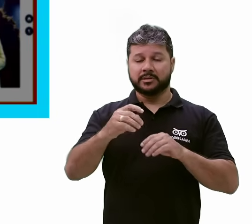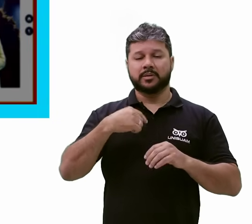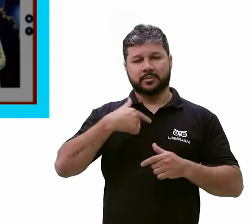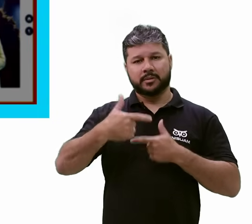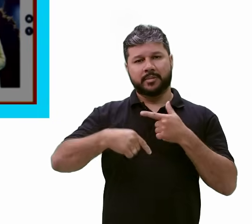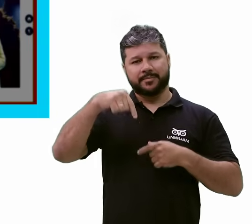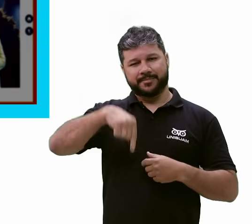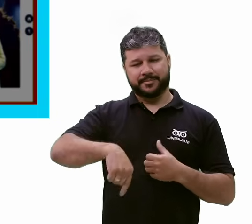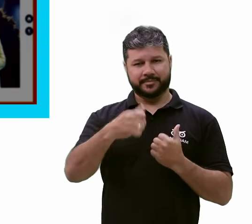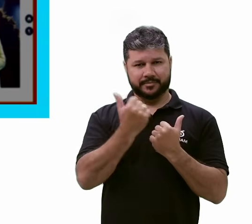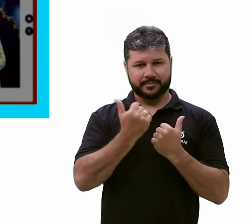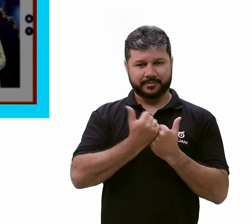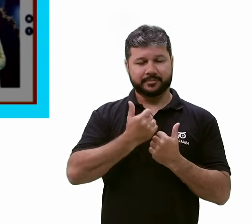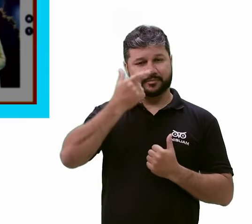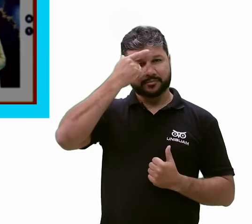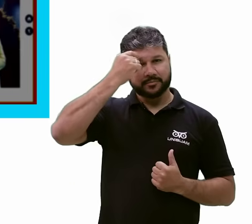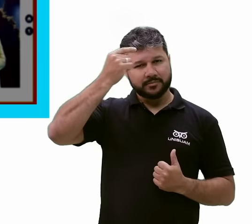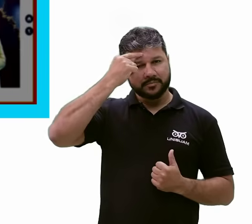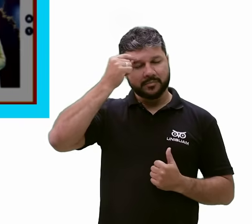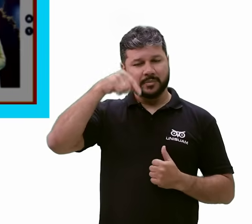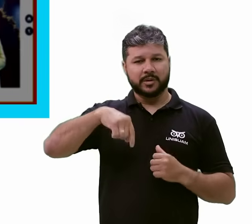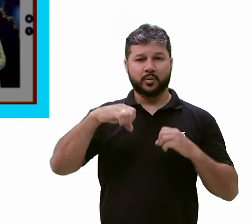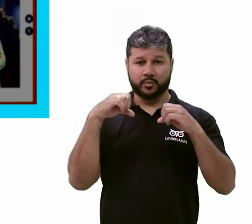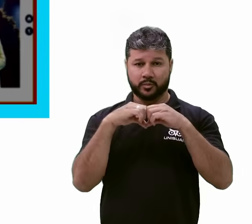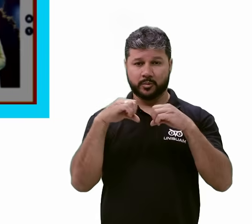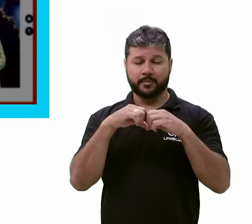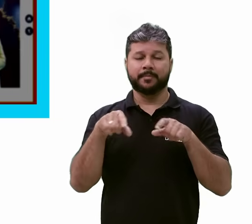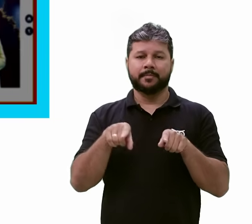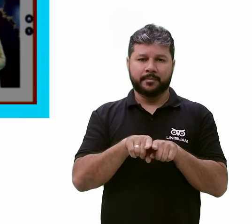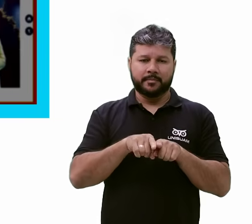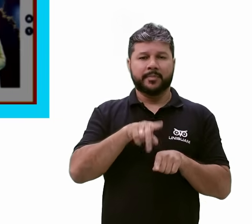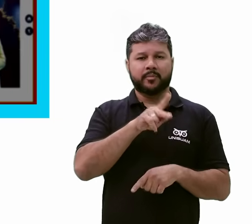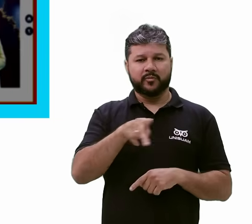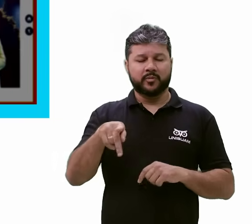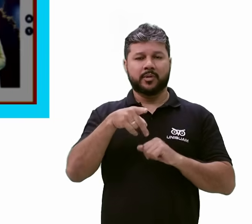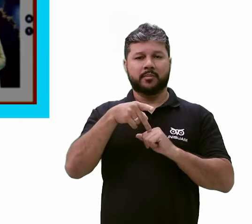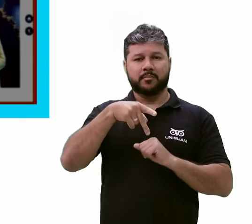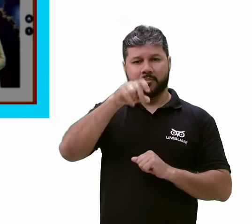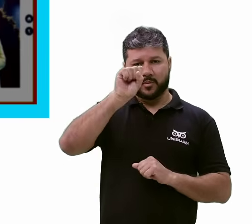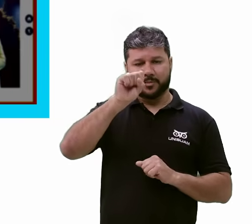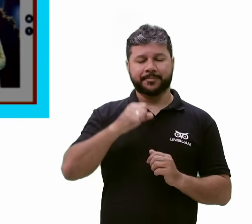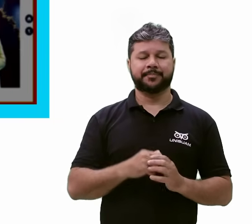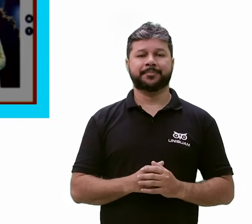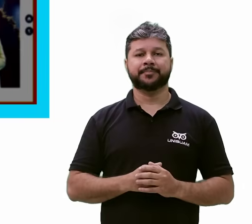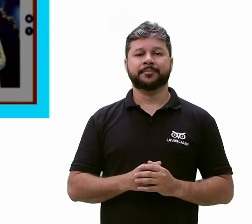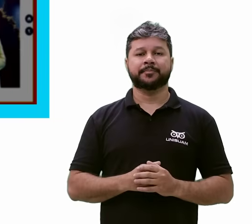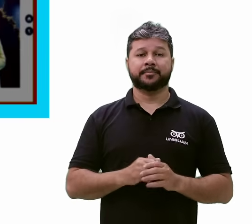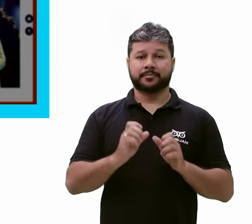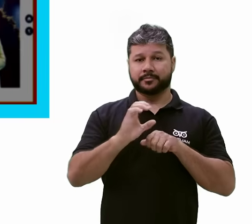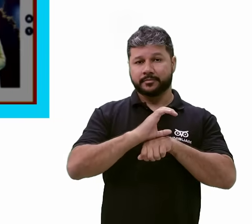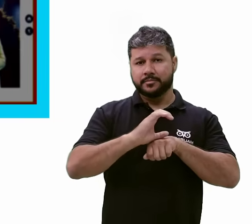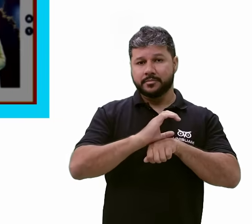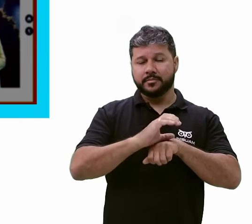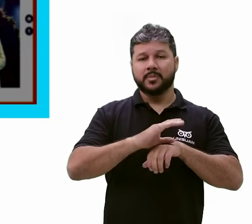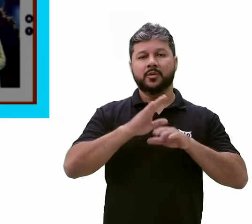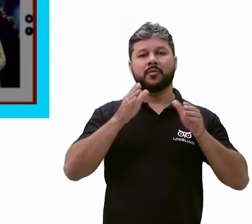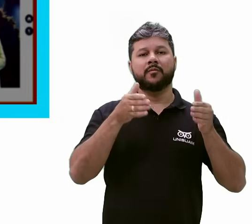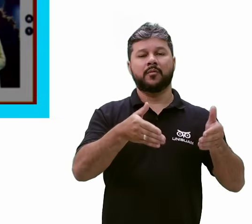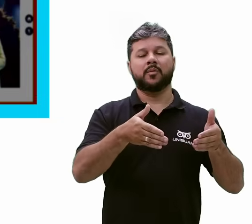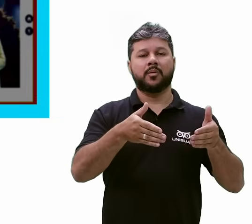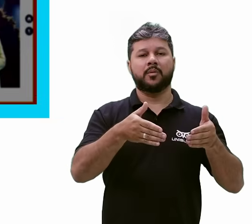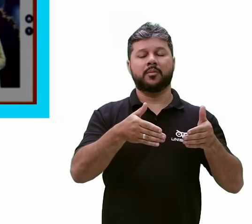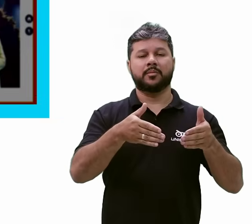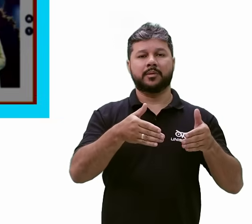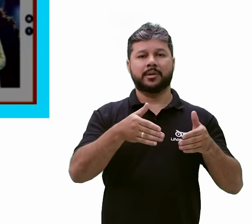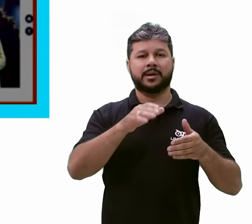da graduação na Uniswan. Sou também professora de pós-graduação, né, dos cursos de especialização